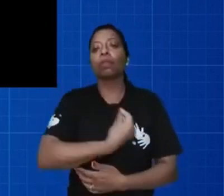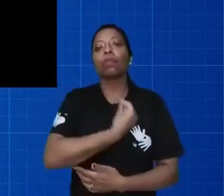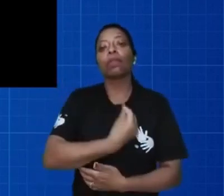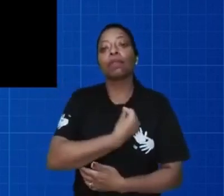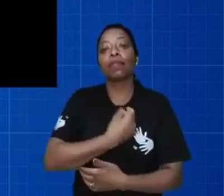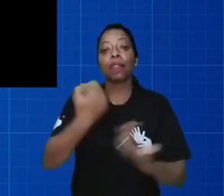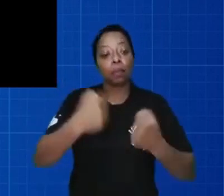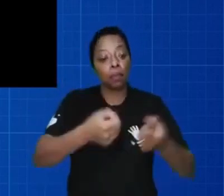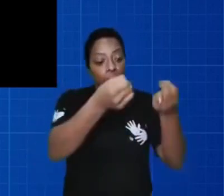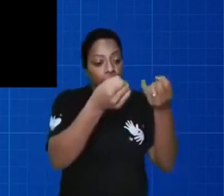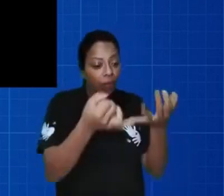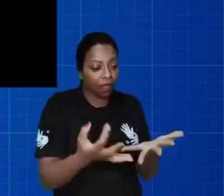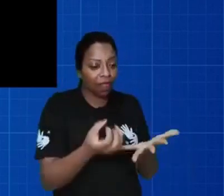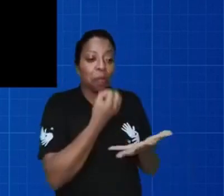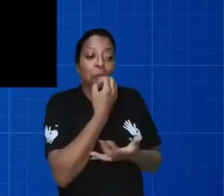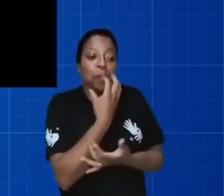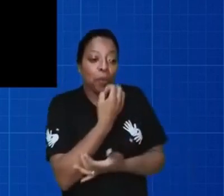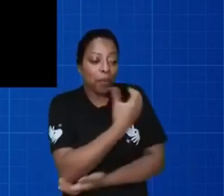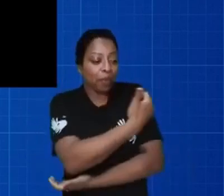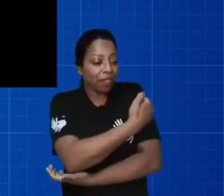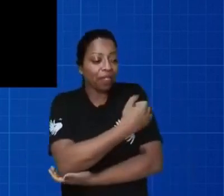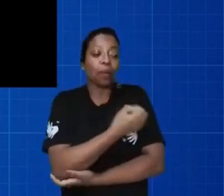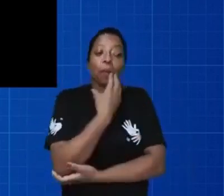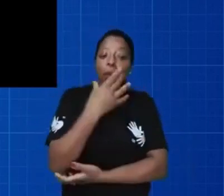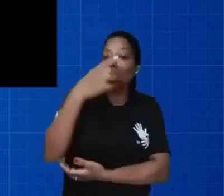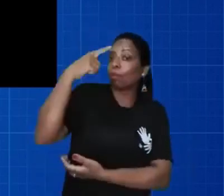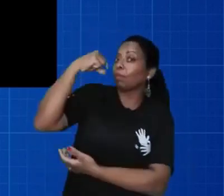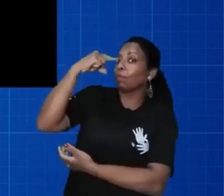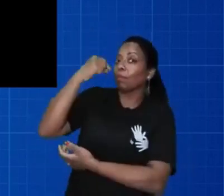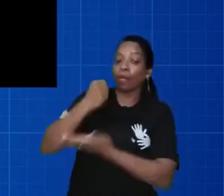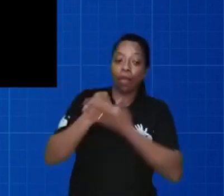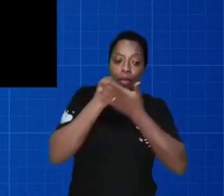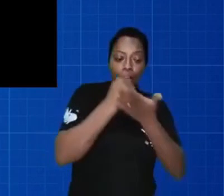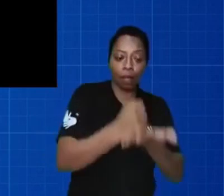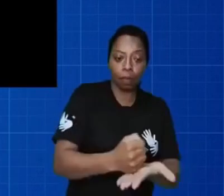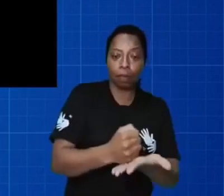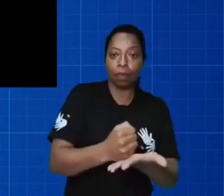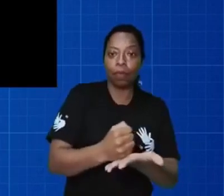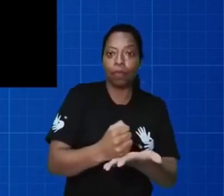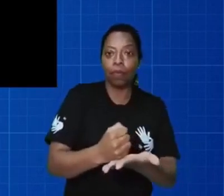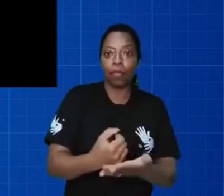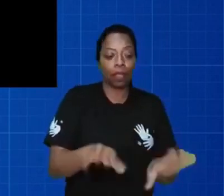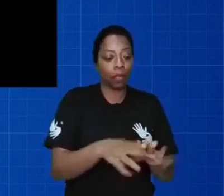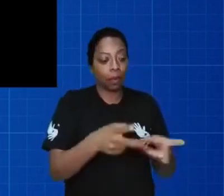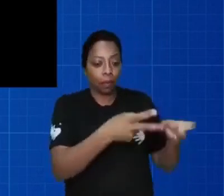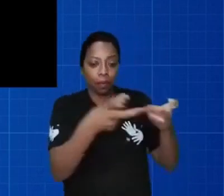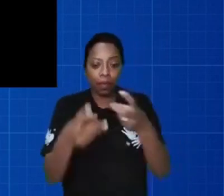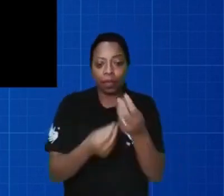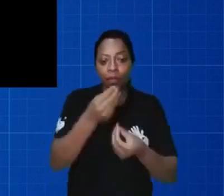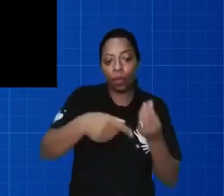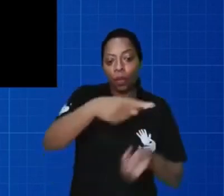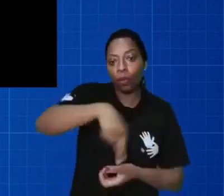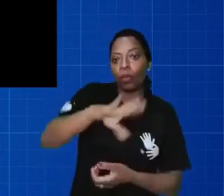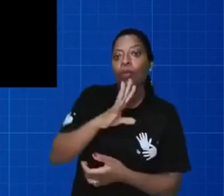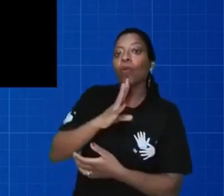processo de vacinação. Tentem criar boas memórias no dia da imunização. Peça para elas levarem um brinquedo junto, que